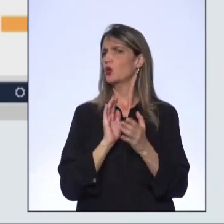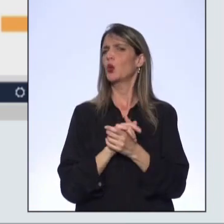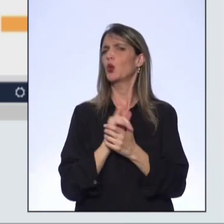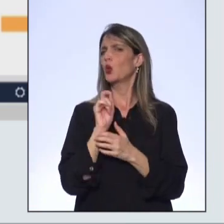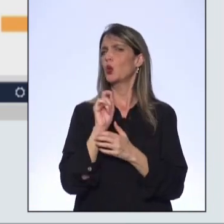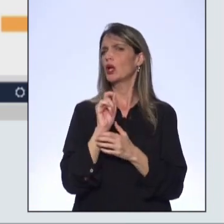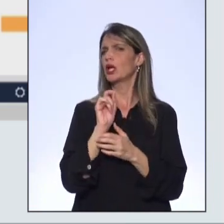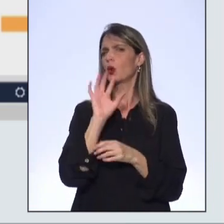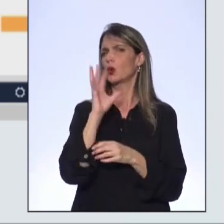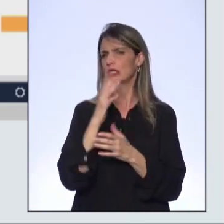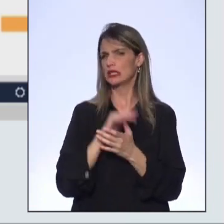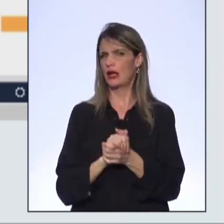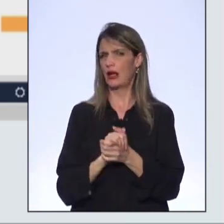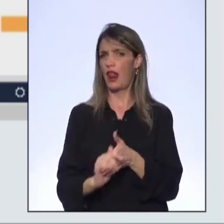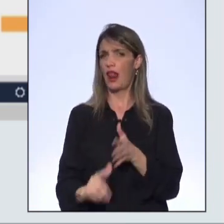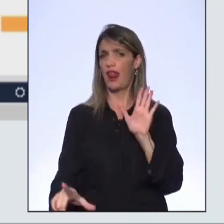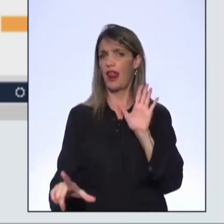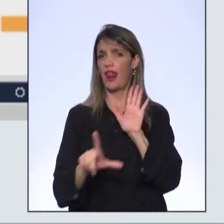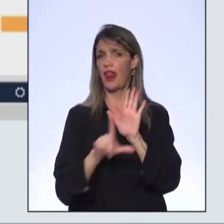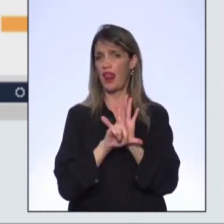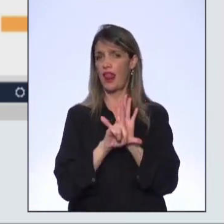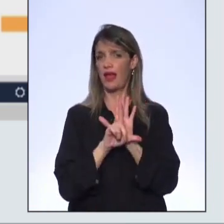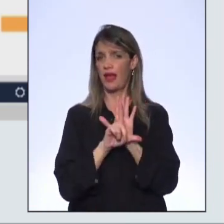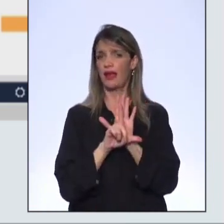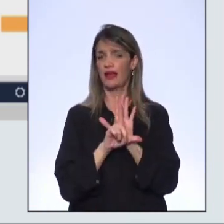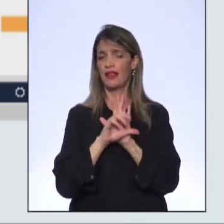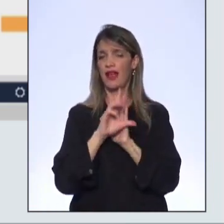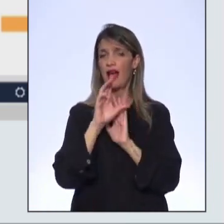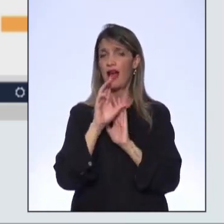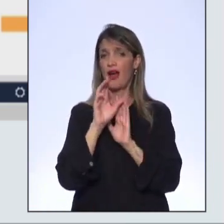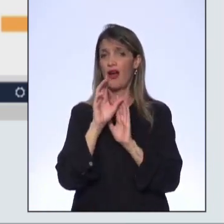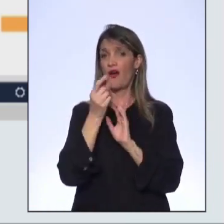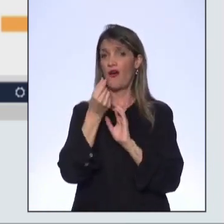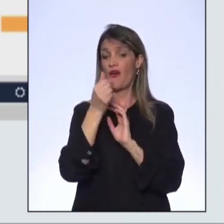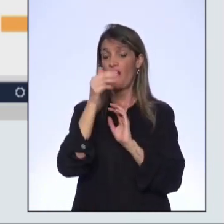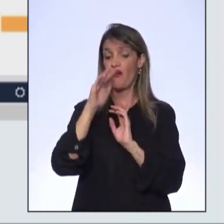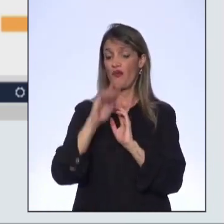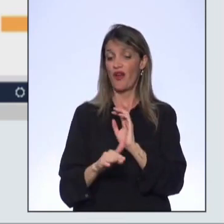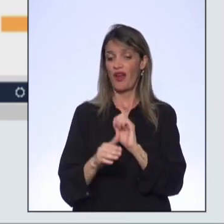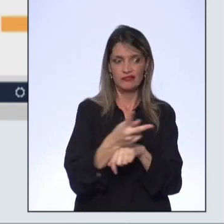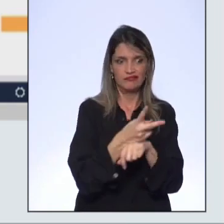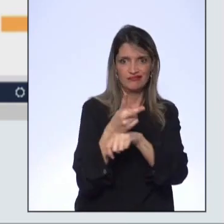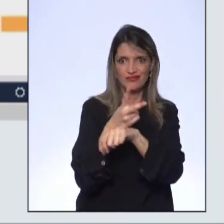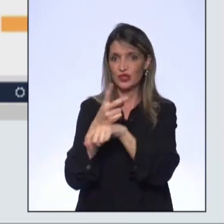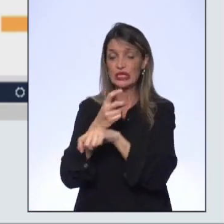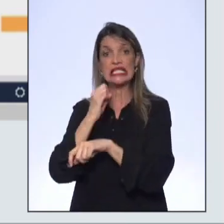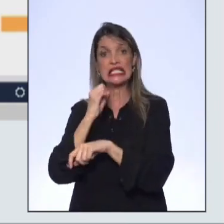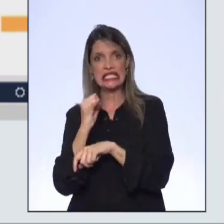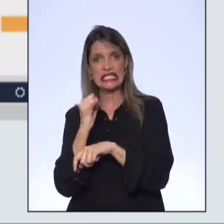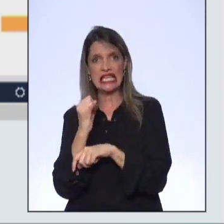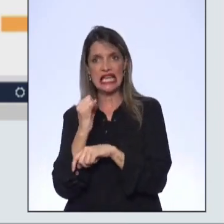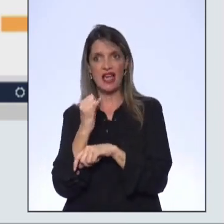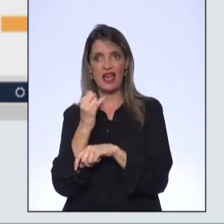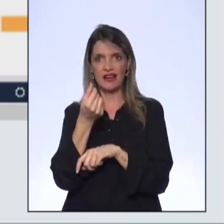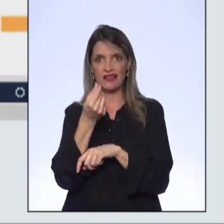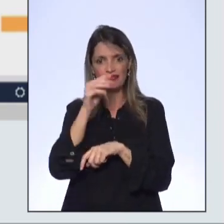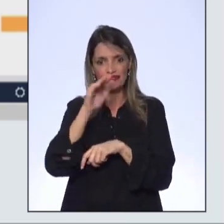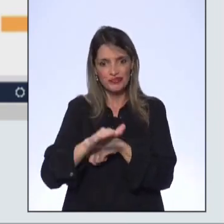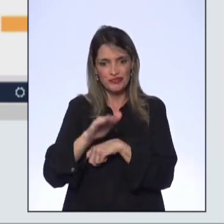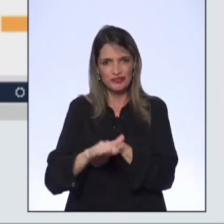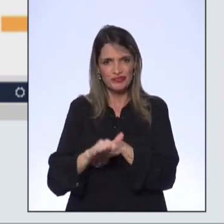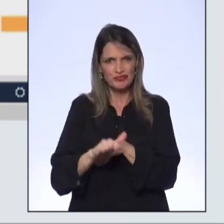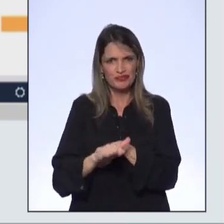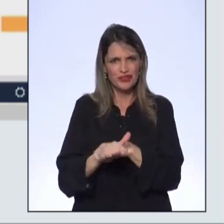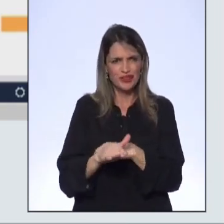velha e conhecida lei da oferta e da procura. Se a oferta de um produto no mercado é muito alta e a demanda por ele é